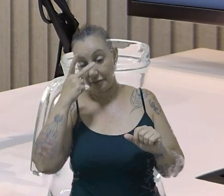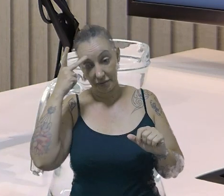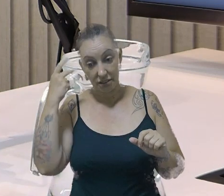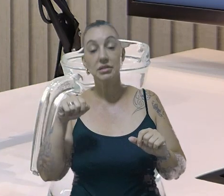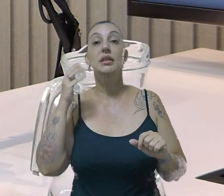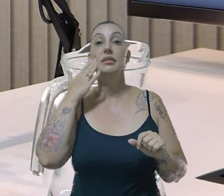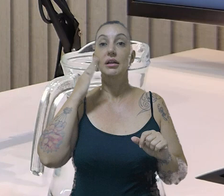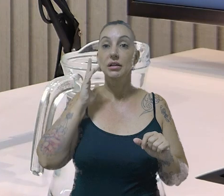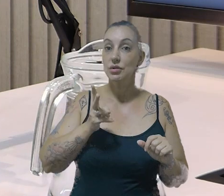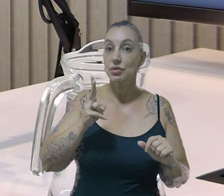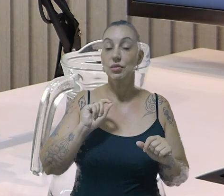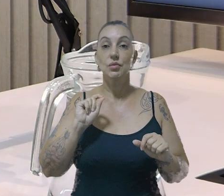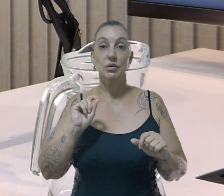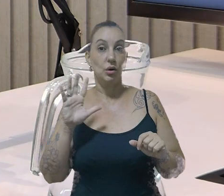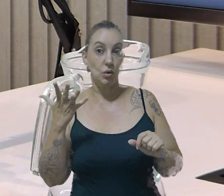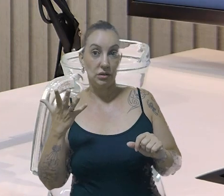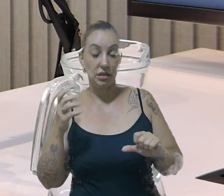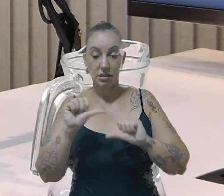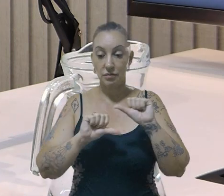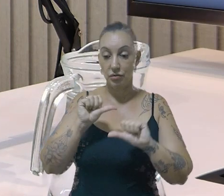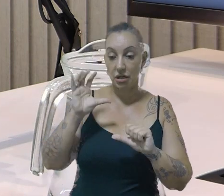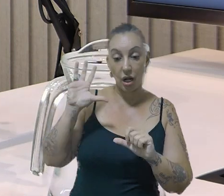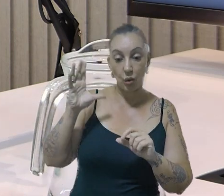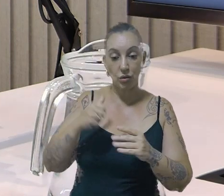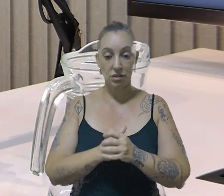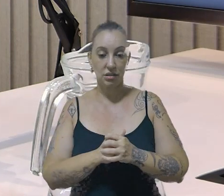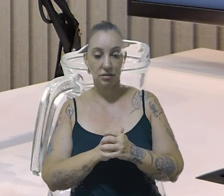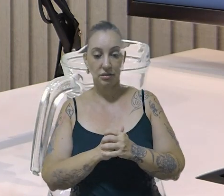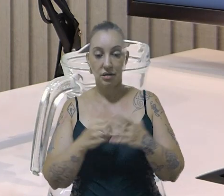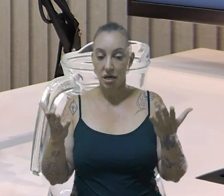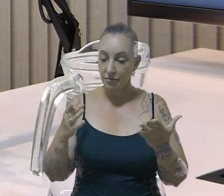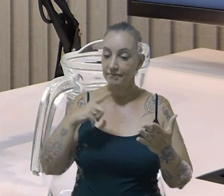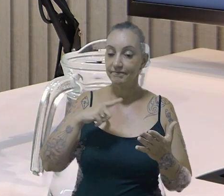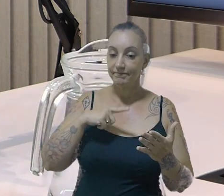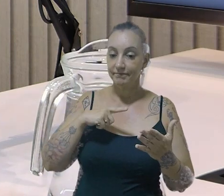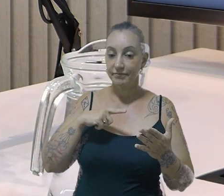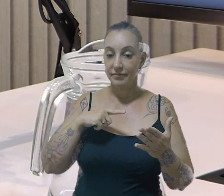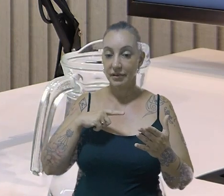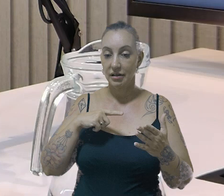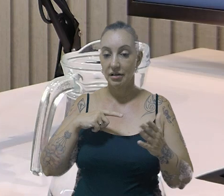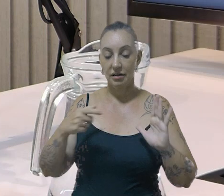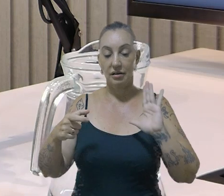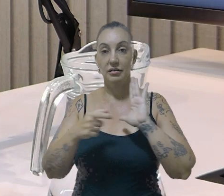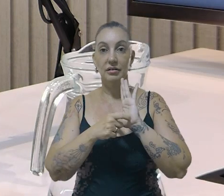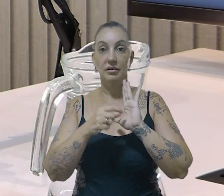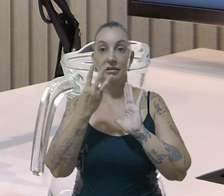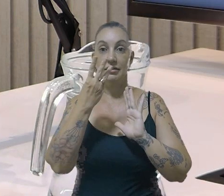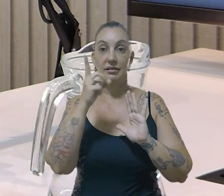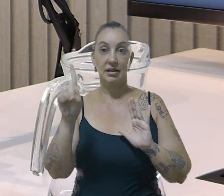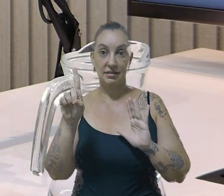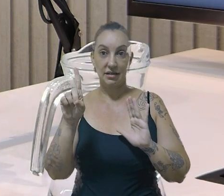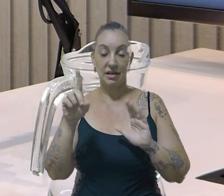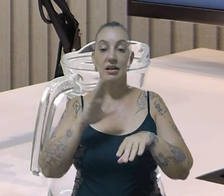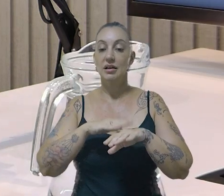entendendo o que tá virando a luz muito e agora a gente tem software 3D que faz isso e facilita